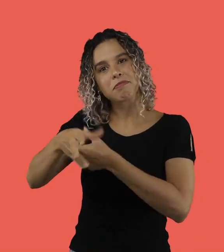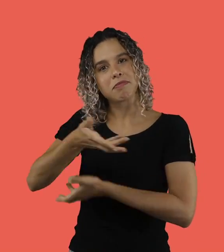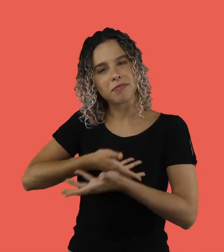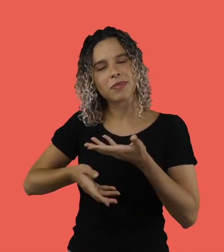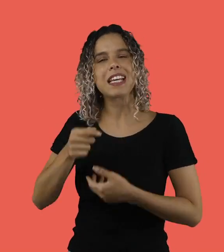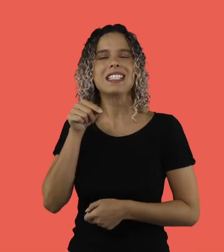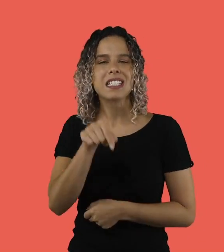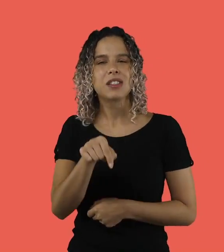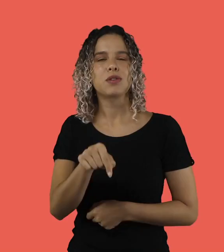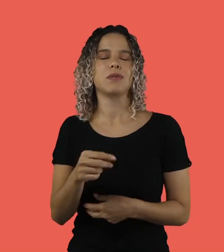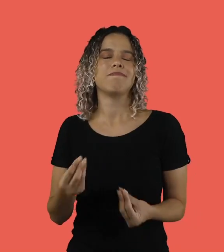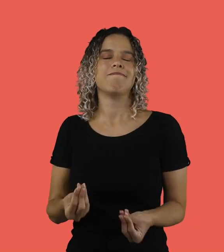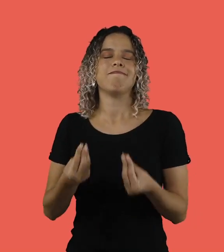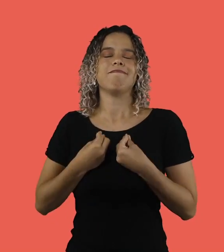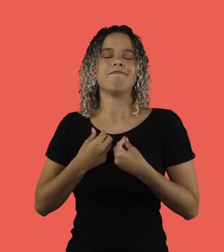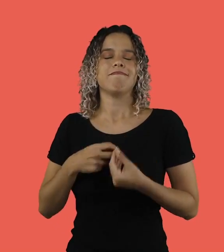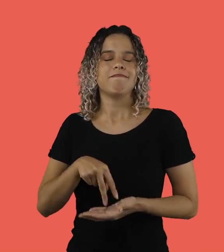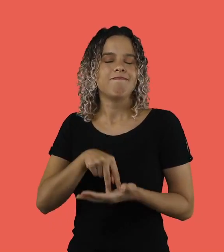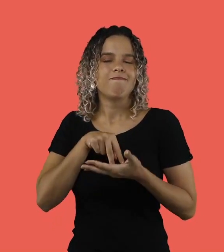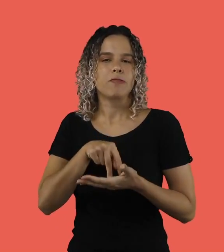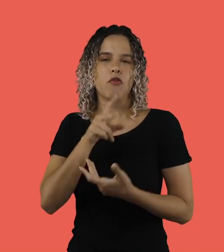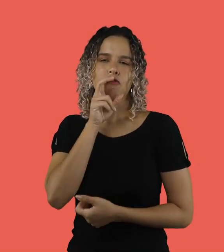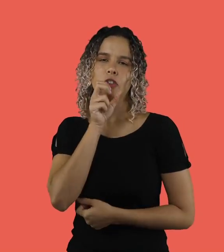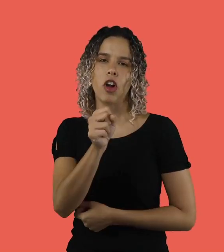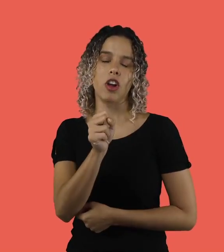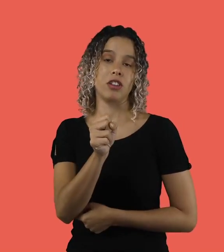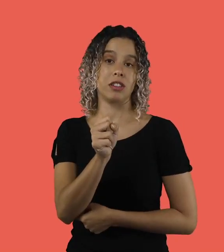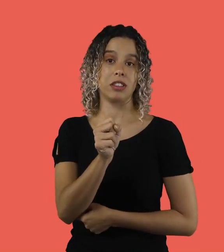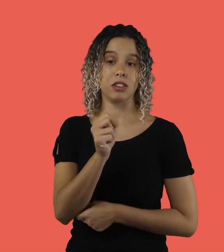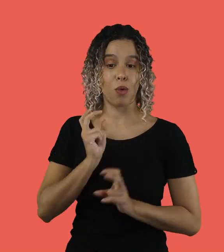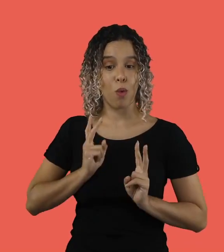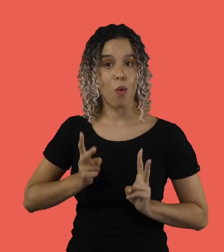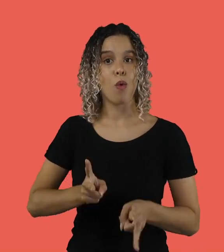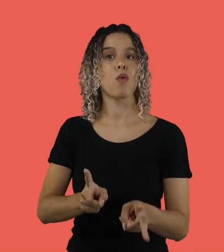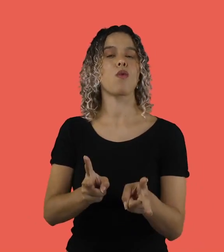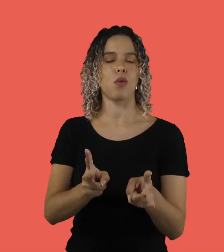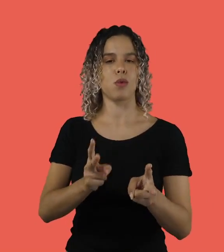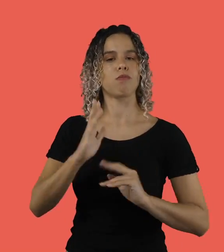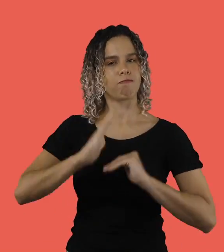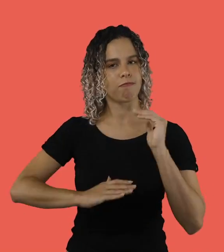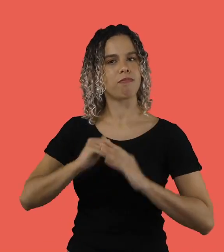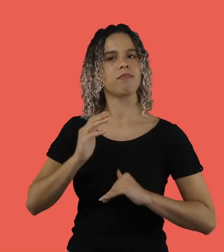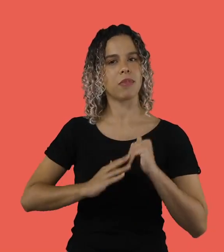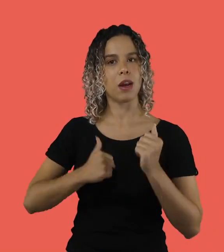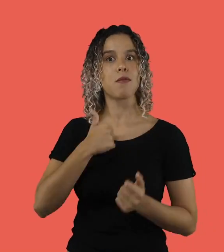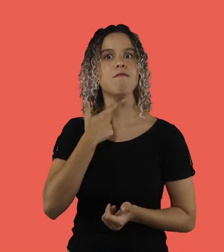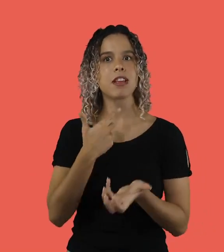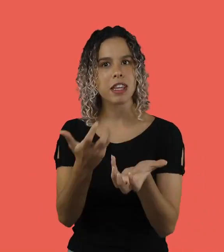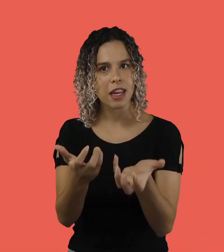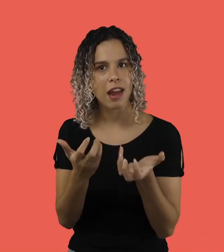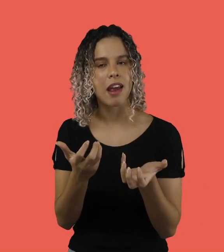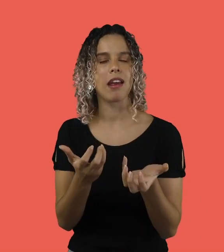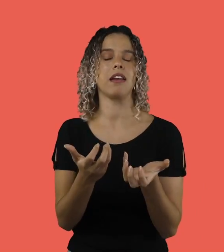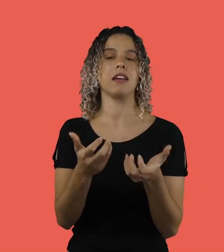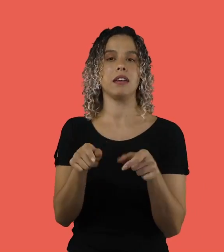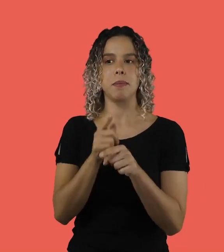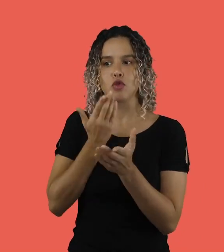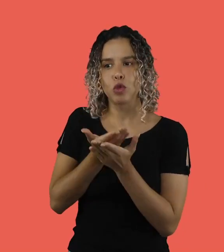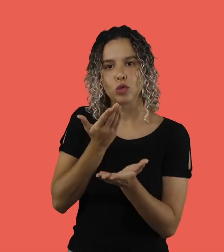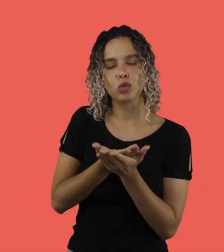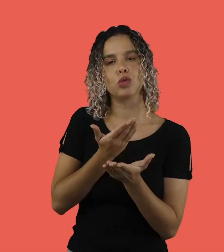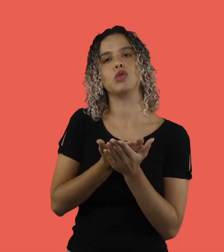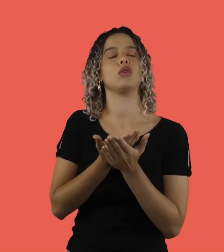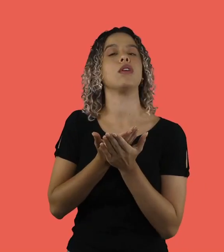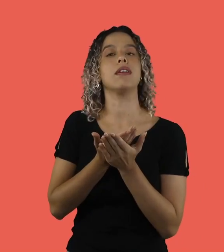que eu tenho, isso para mim me dá muita força de poder continuar fazendo o que eu quero fazer,